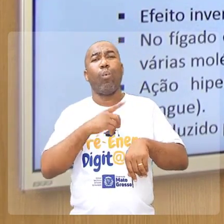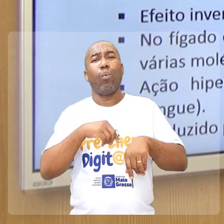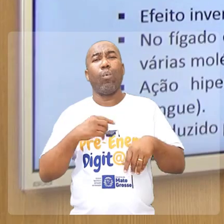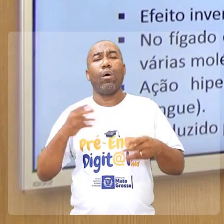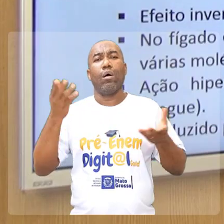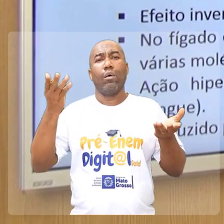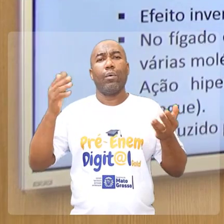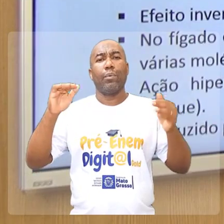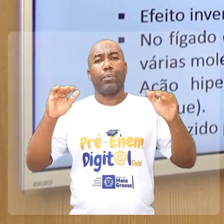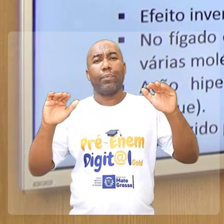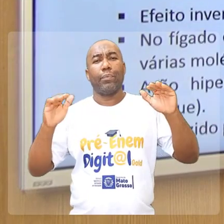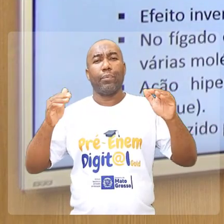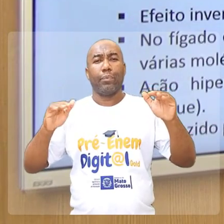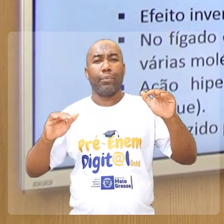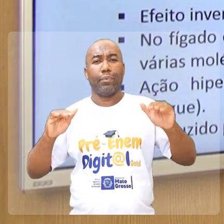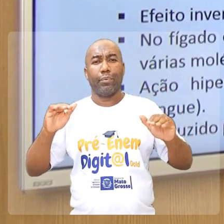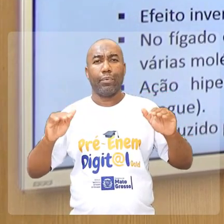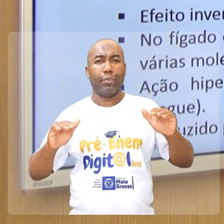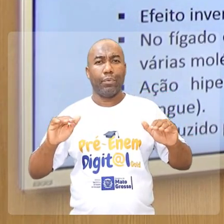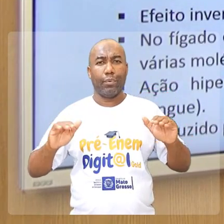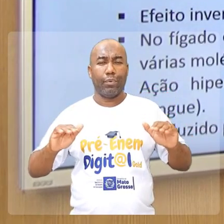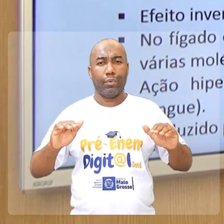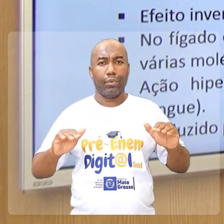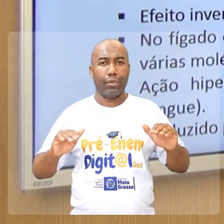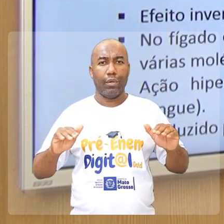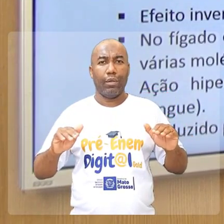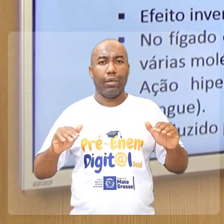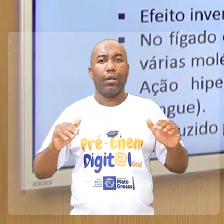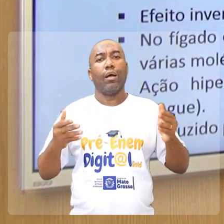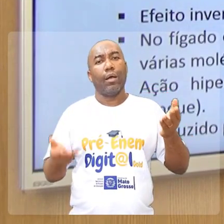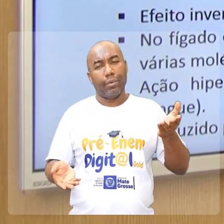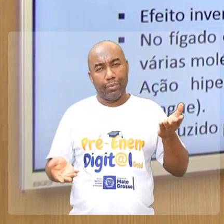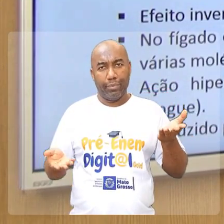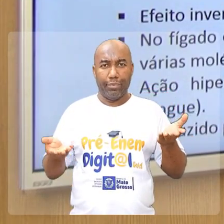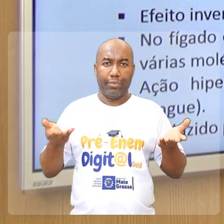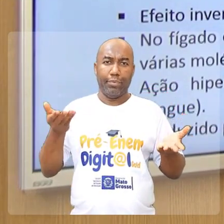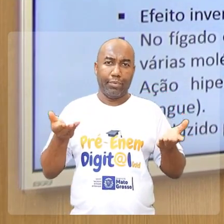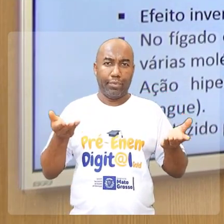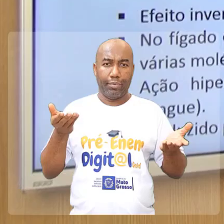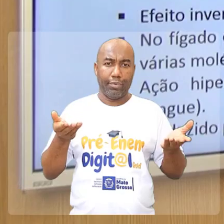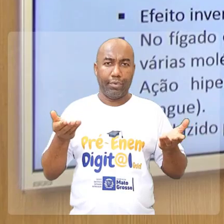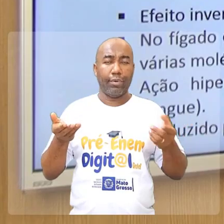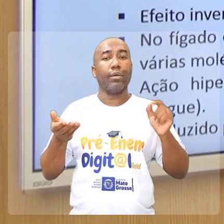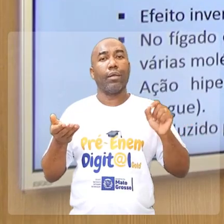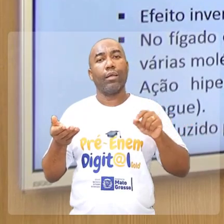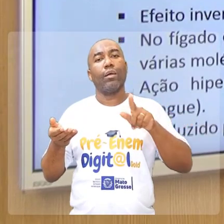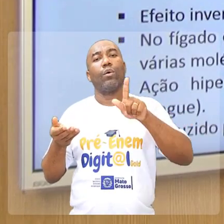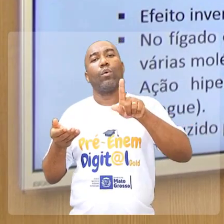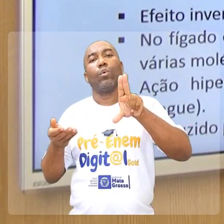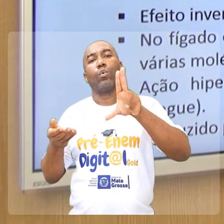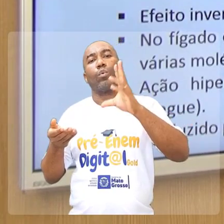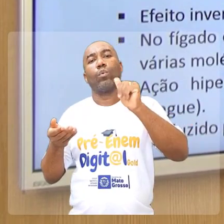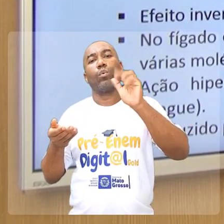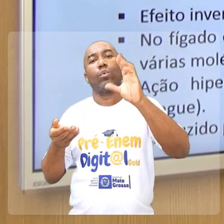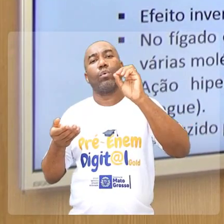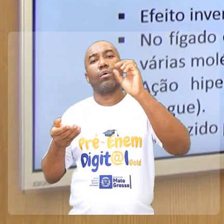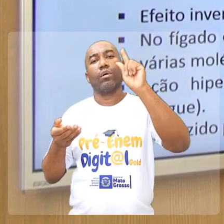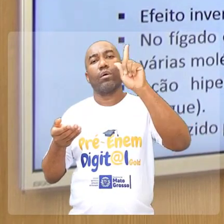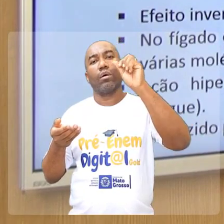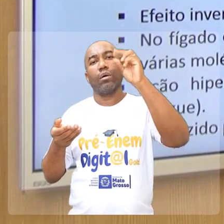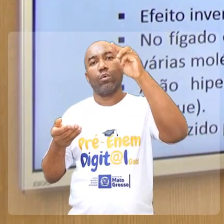a quantidade de açúcar ficou muito baixa. Eu preciso equilibrar novamente. Quem faz isso é o hormônio